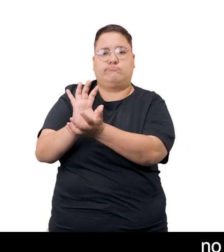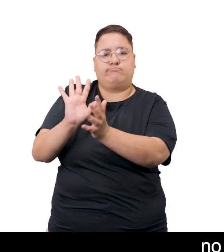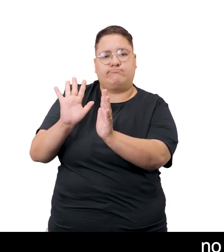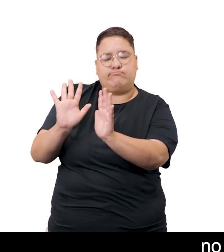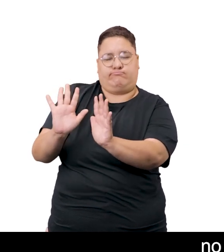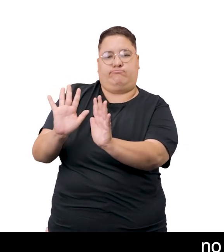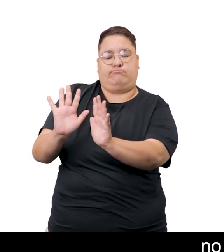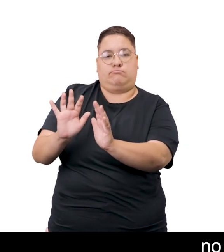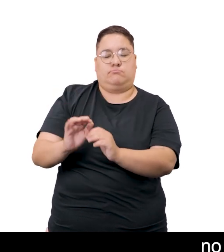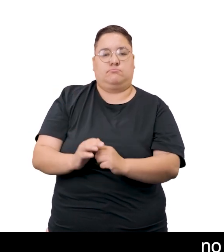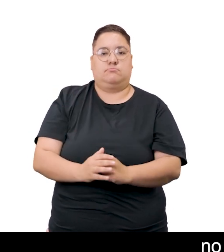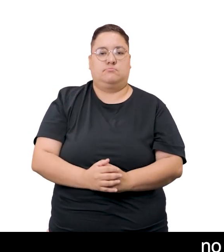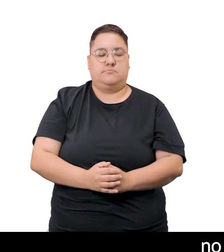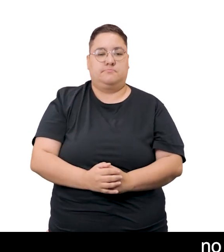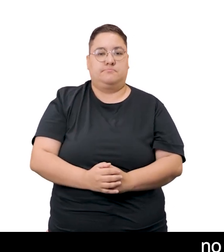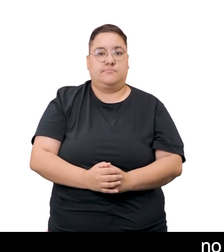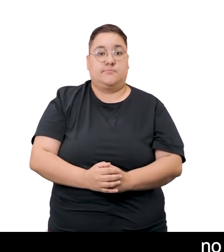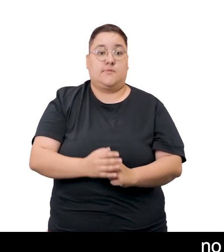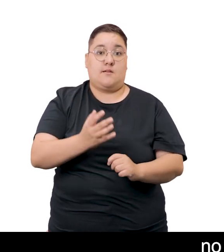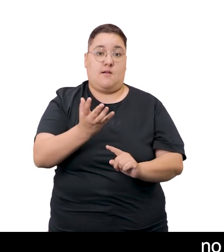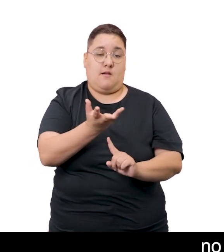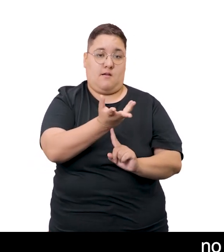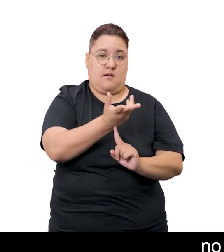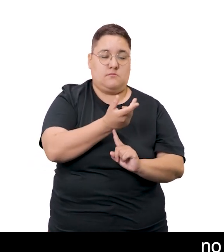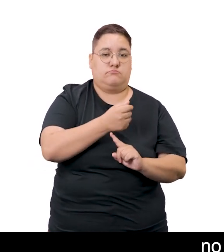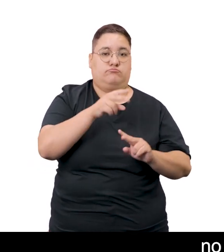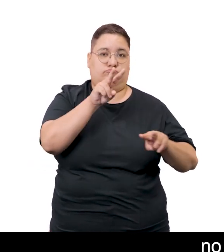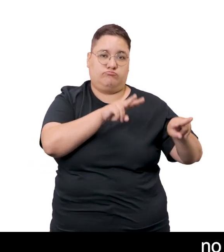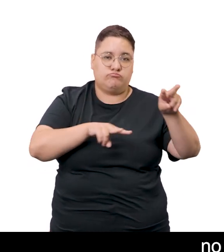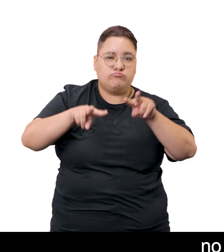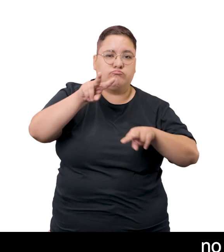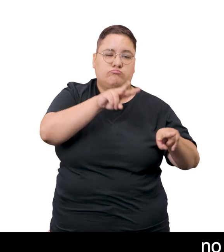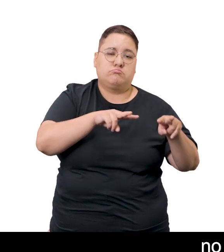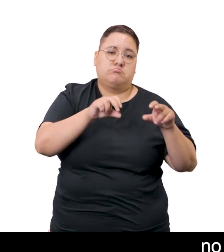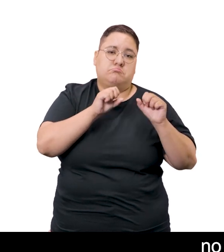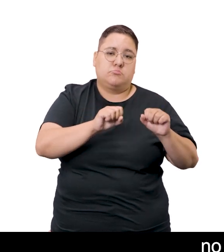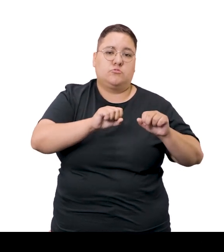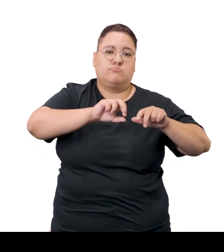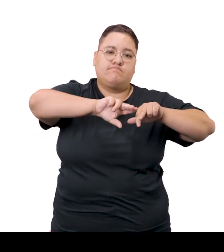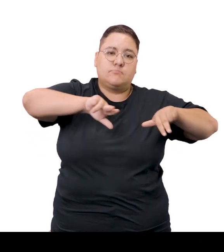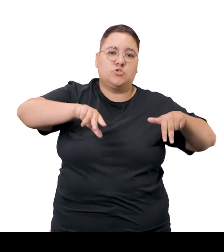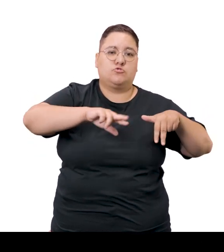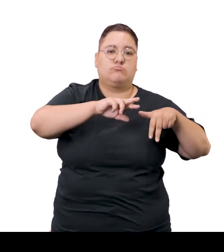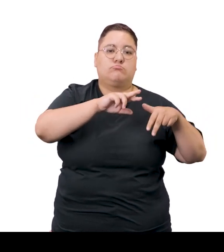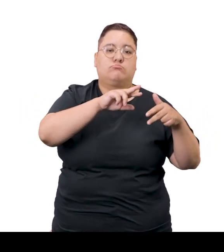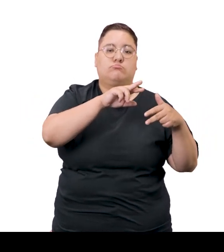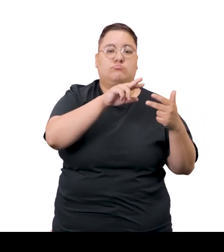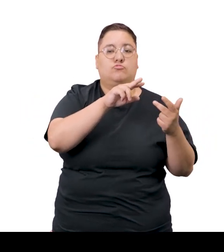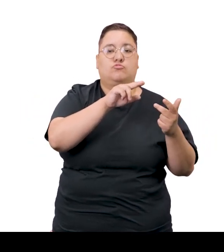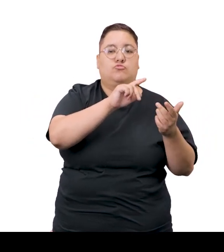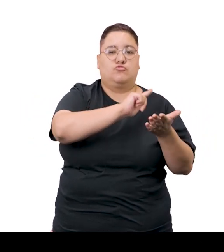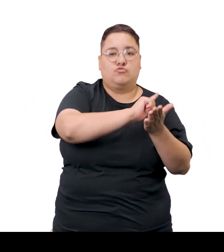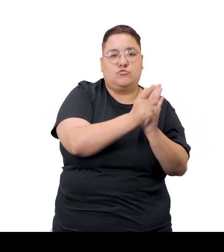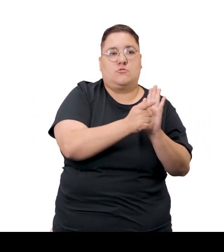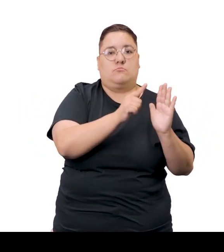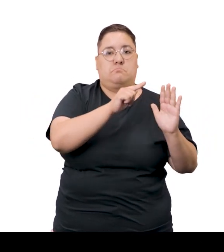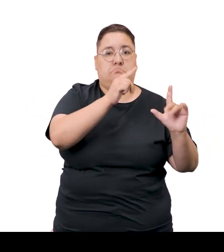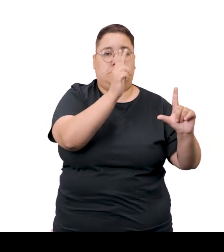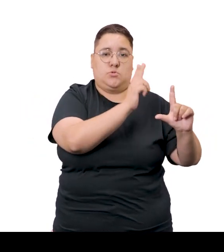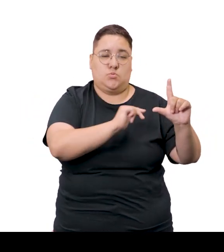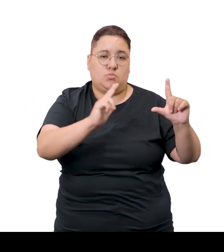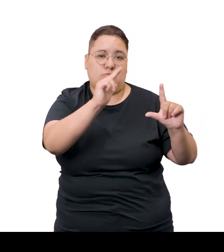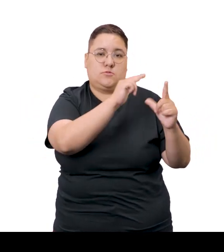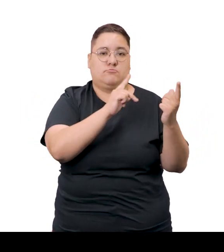No campo das artes visuais, podemos falar em diferentes gêneros na pintura: o retrato, a paisagem, a